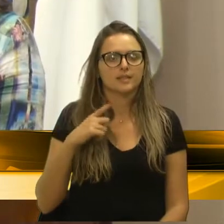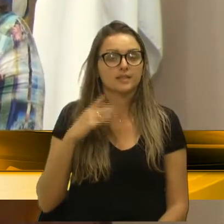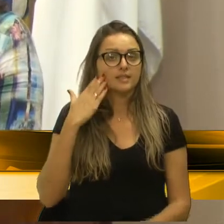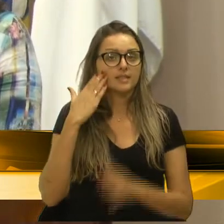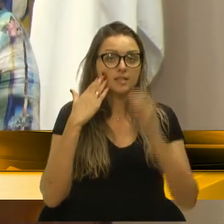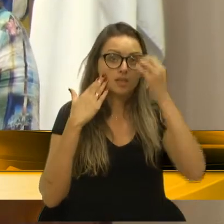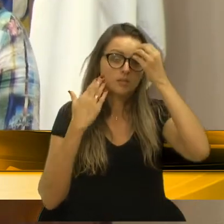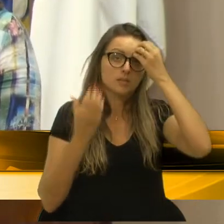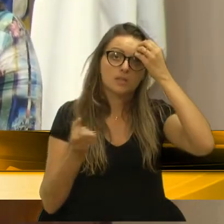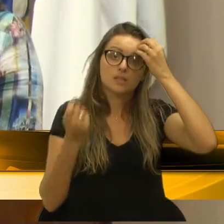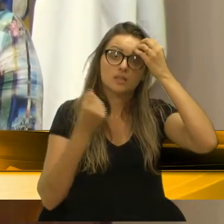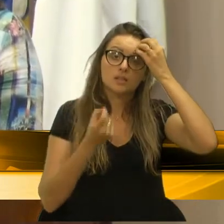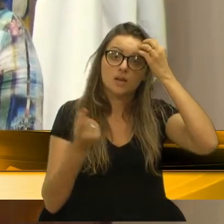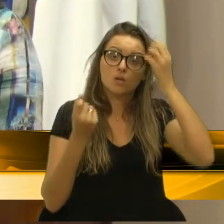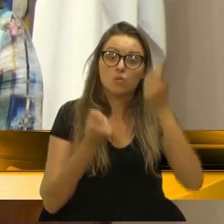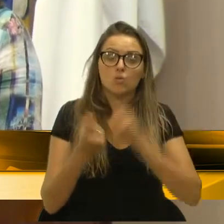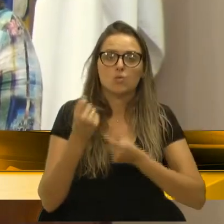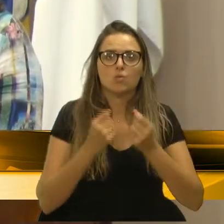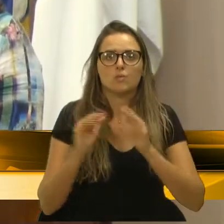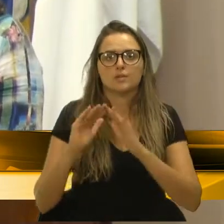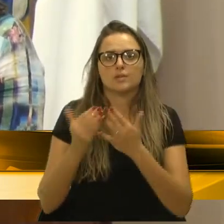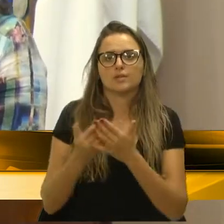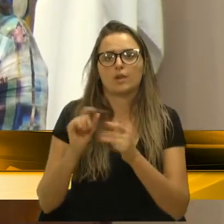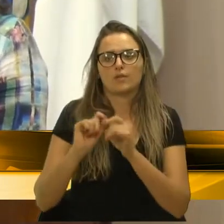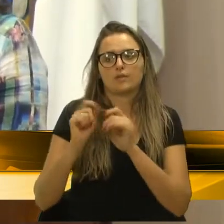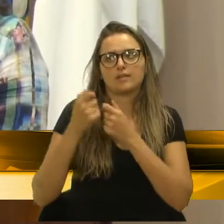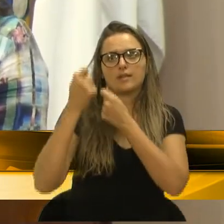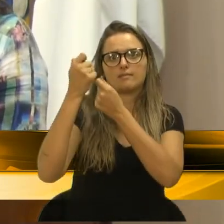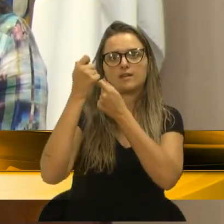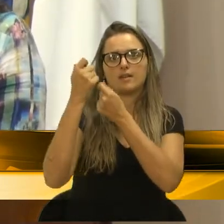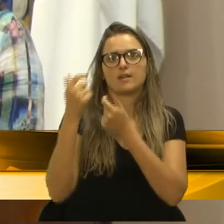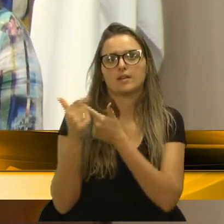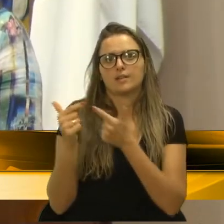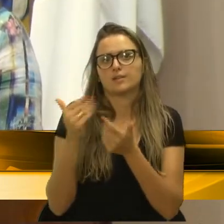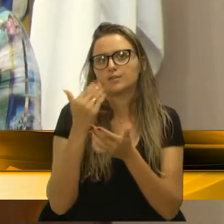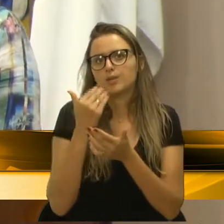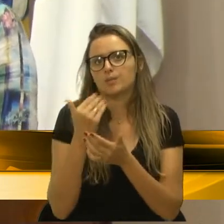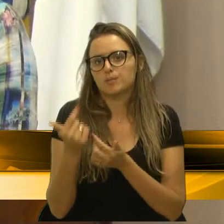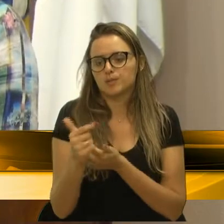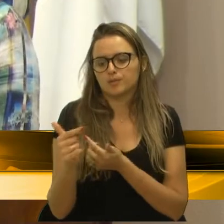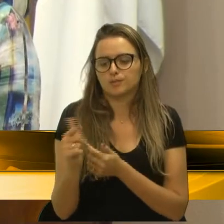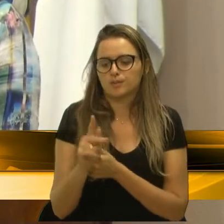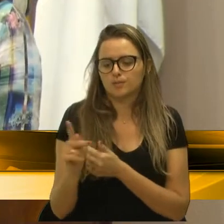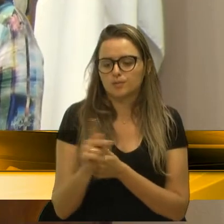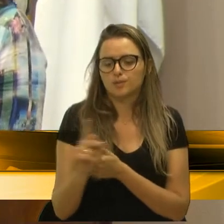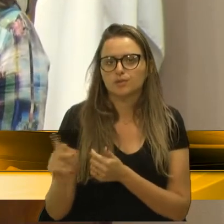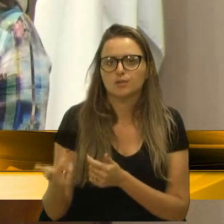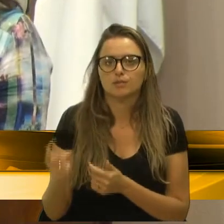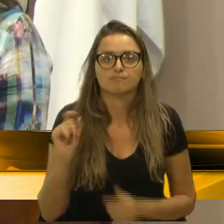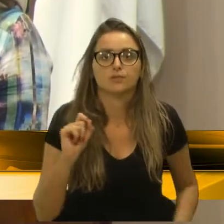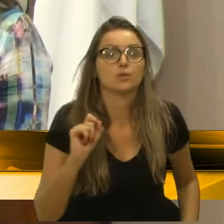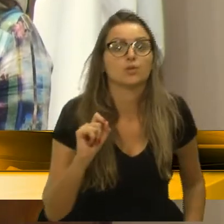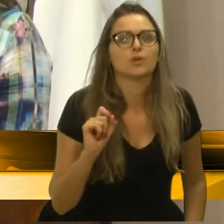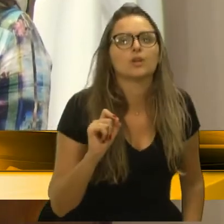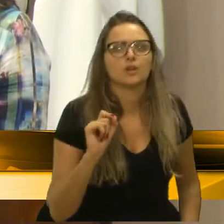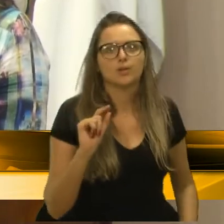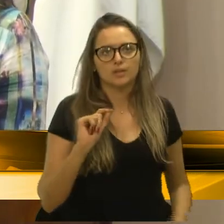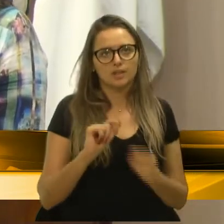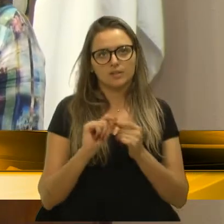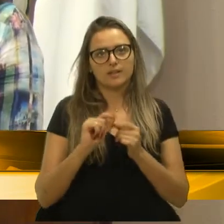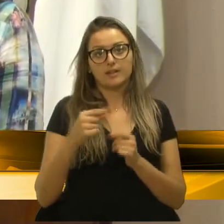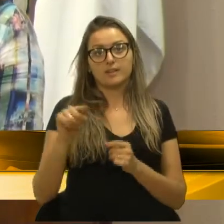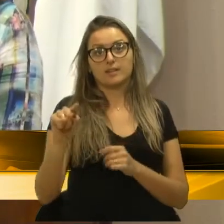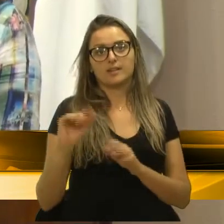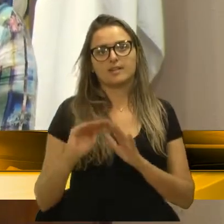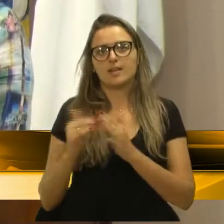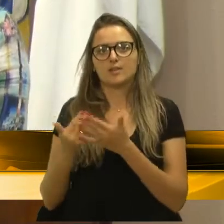vão fazer manifestações, porque os estudantes sem merenda, sem professor, então vão fazer o quê na escola? Vão fazer